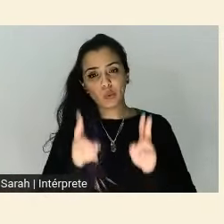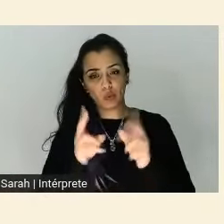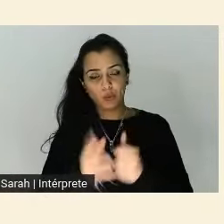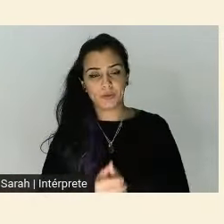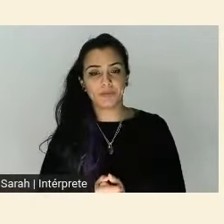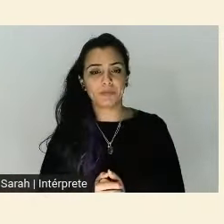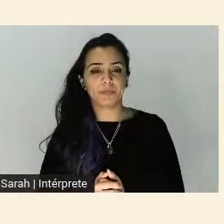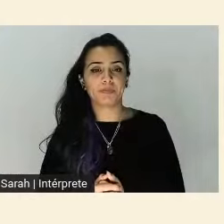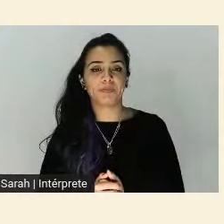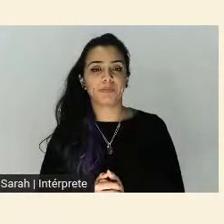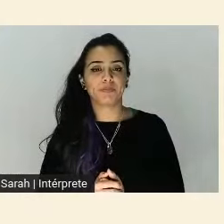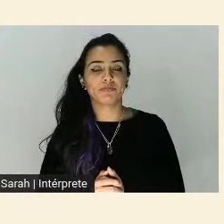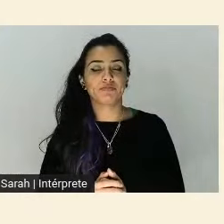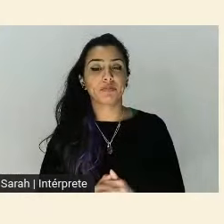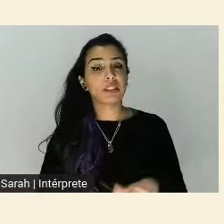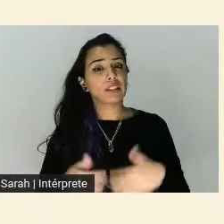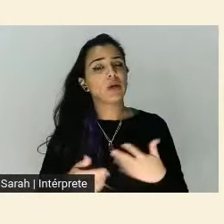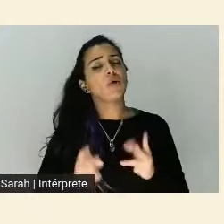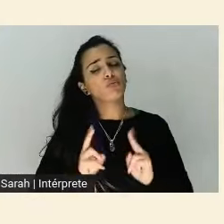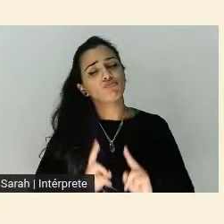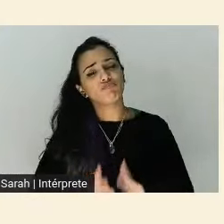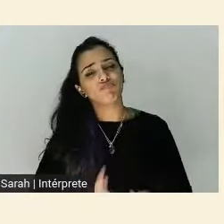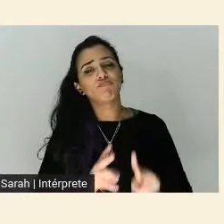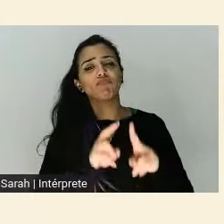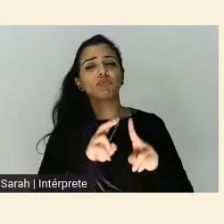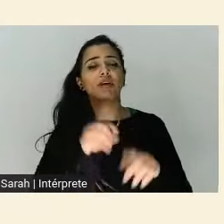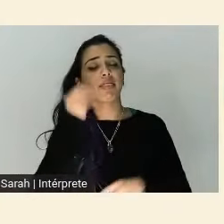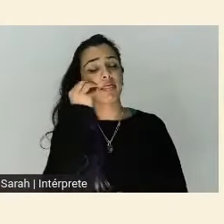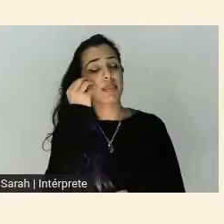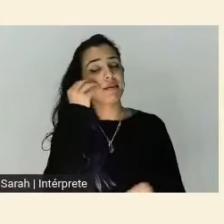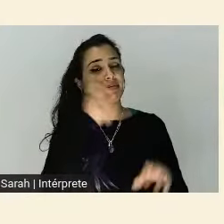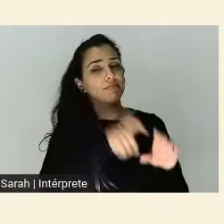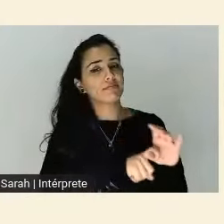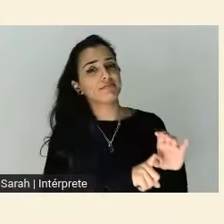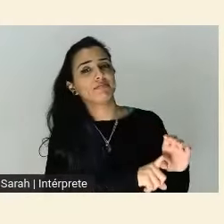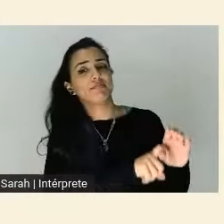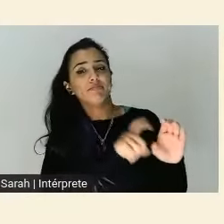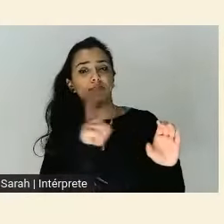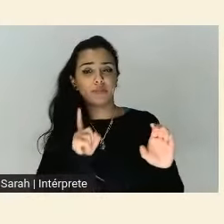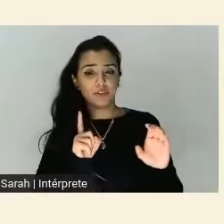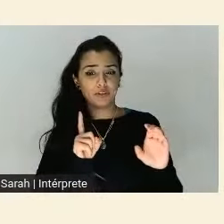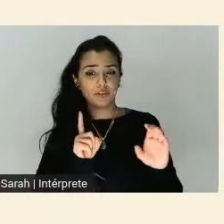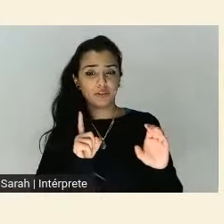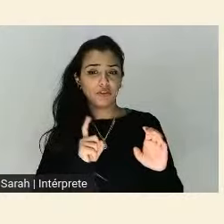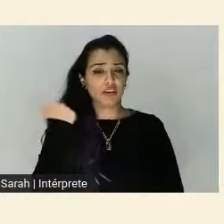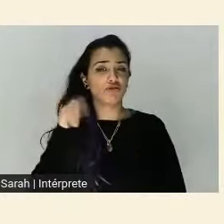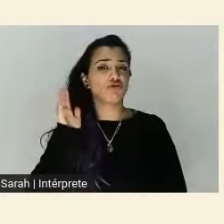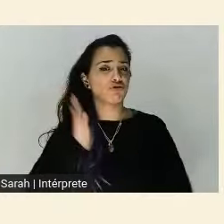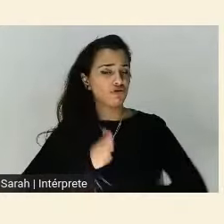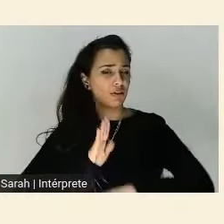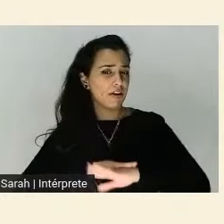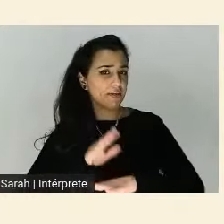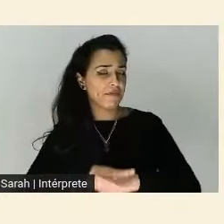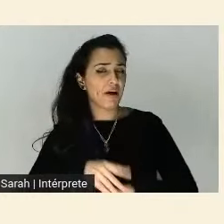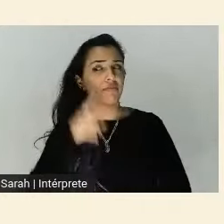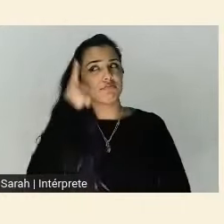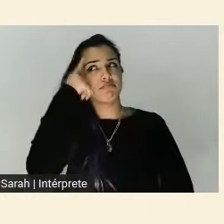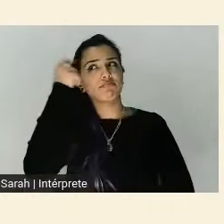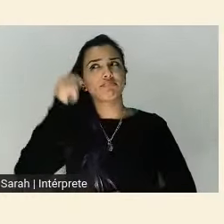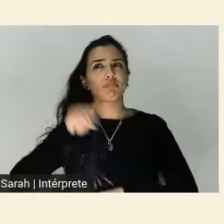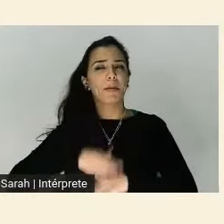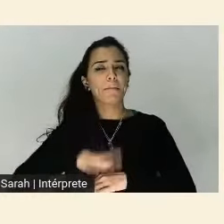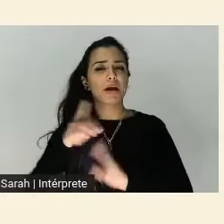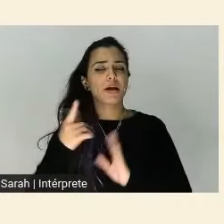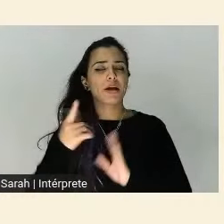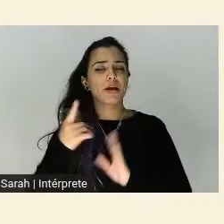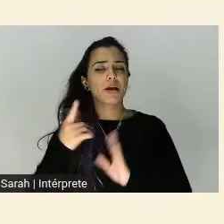Restava, então, caminhar com as próprias pernas, ou melhor, tentar levar em frente o que já vinha sendo feito. Uma ideia de literatura local, bem